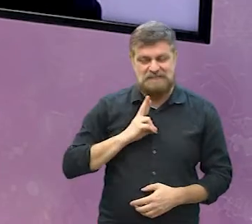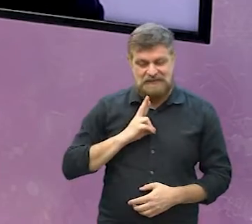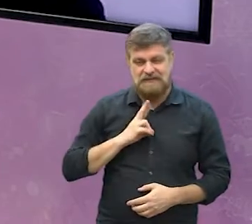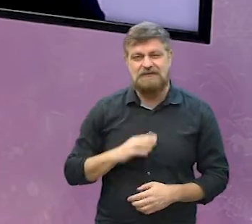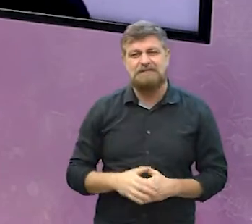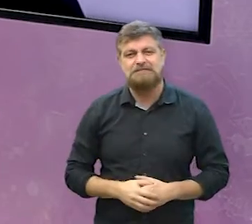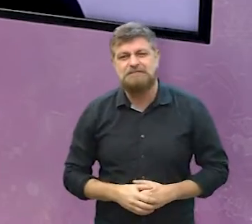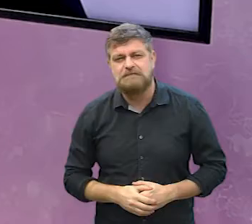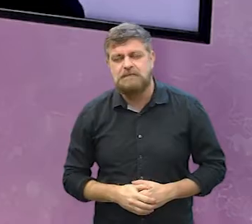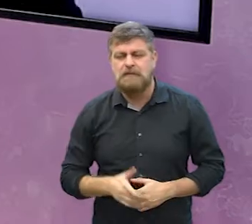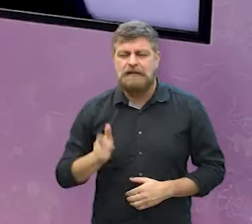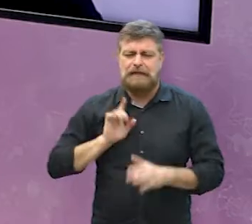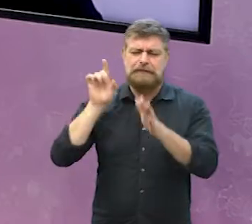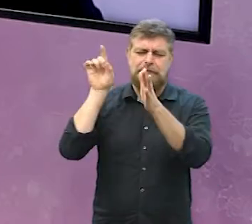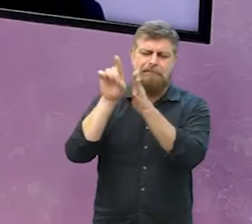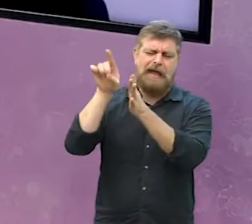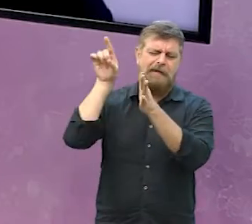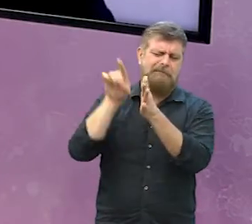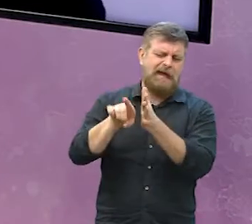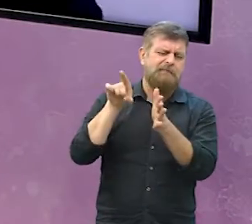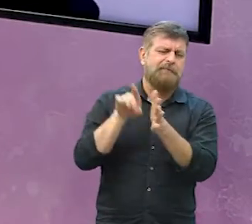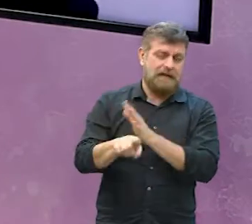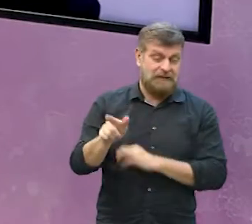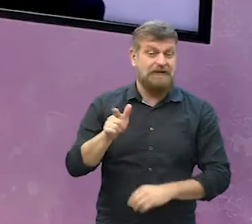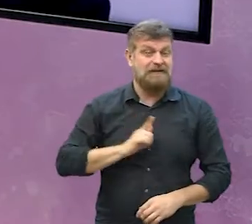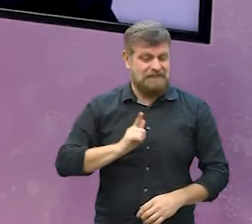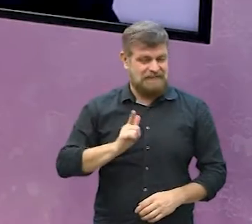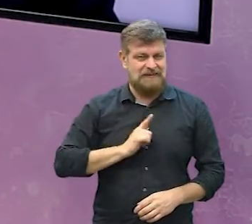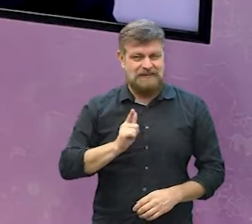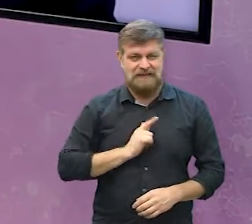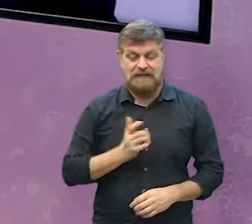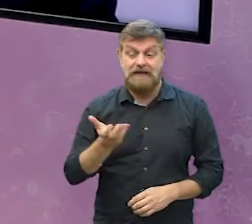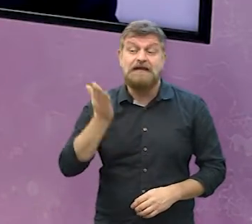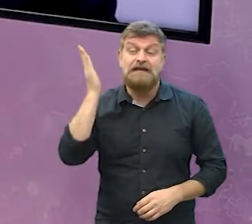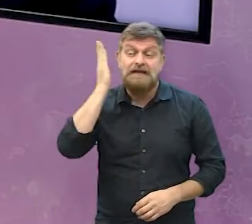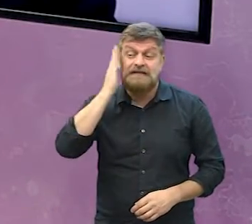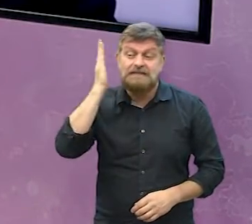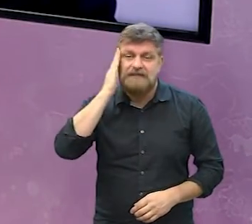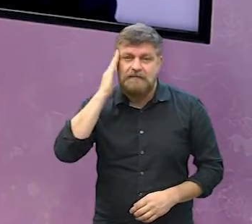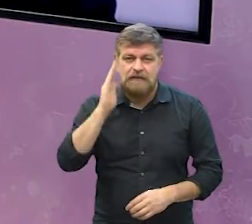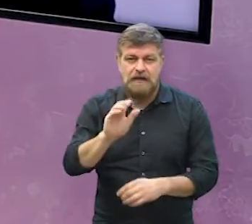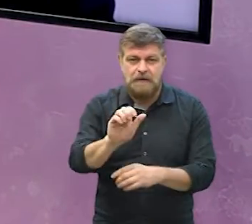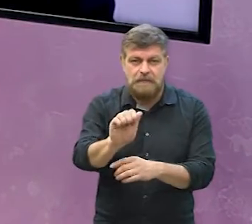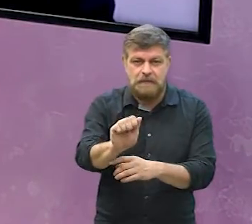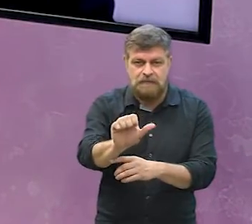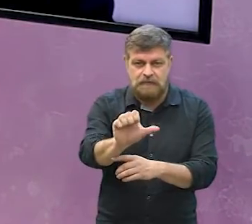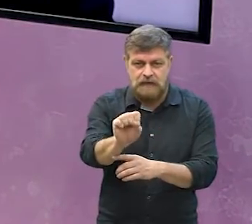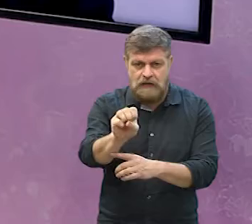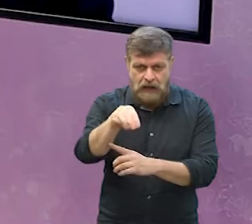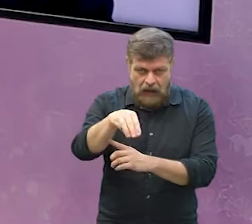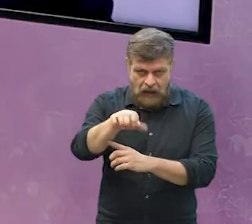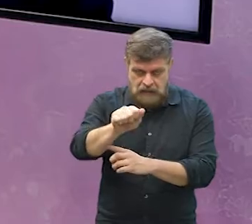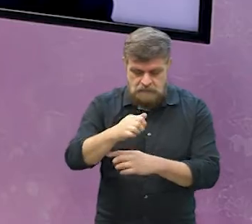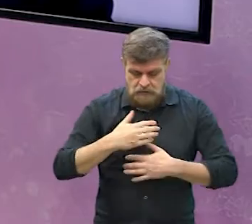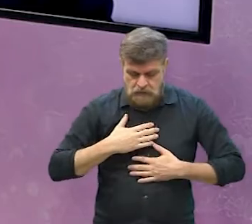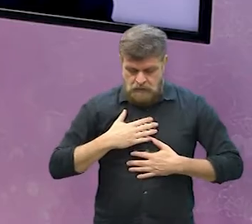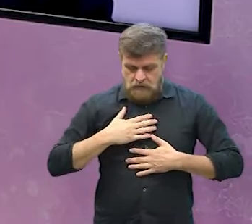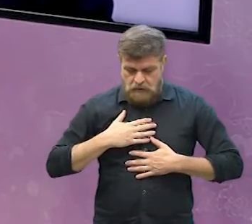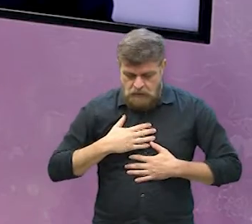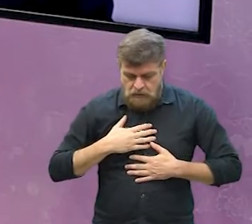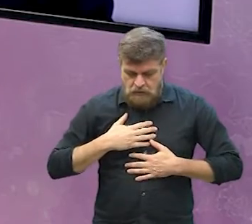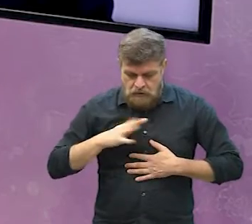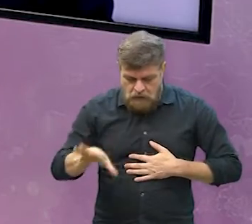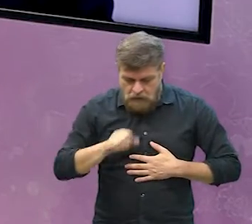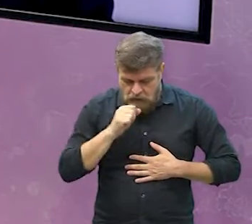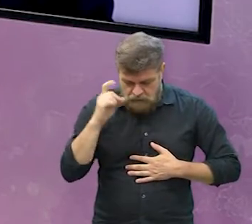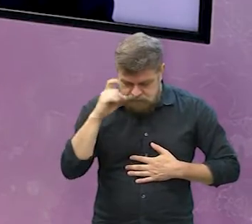para a gente. Doutor, tenho muita pergunta ainda para o senhor. Eu queria saber, A asma começa desde